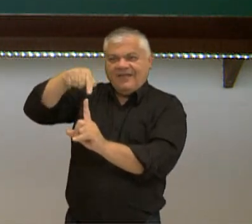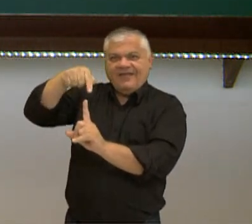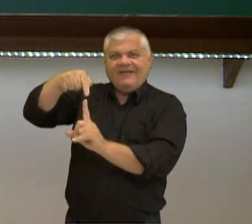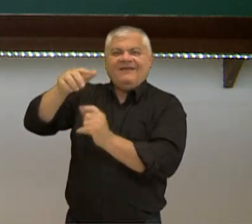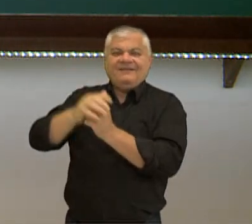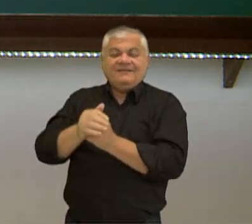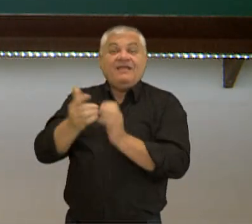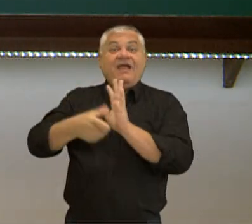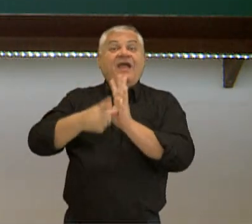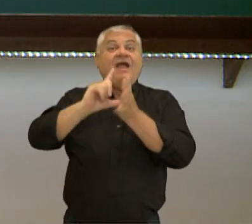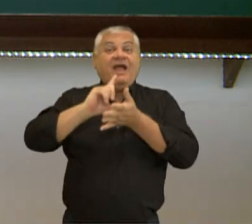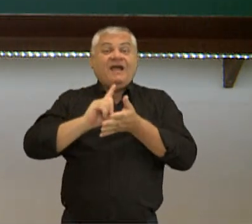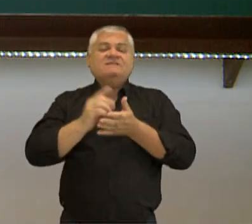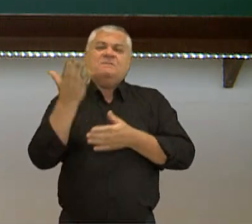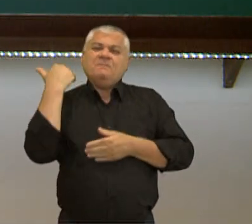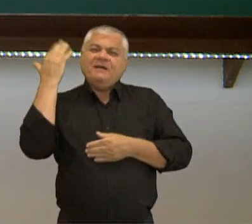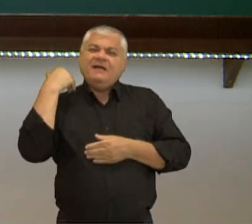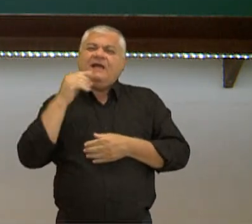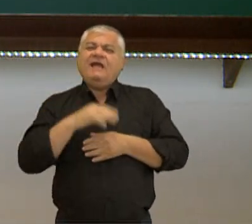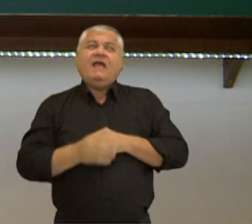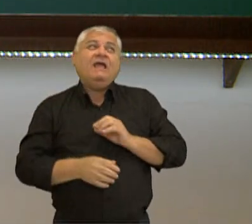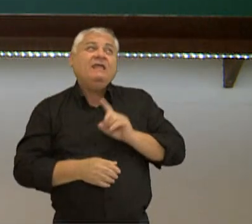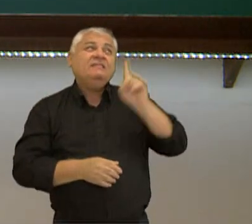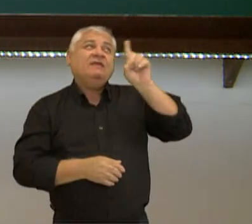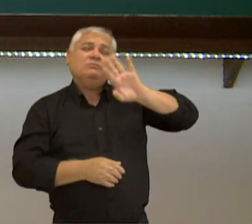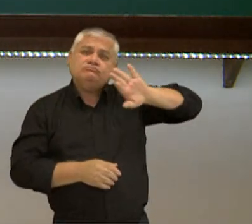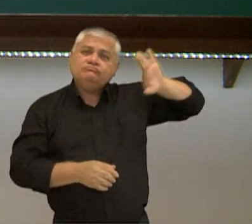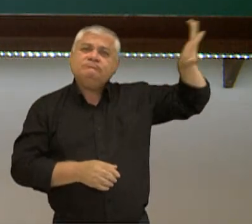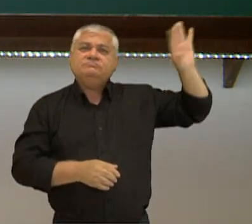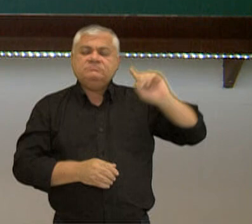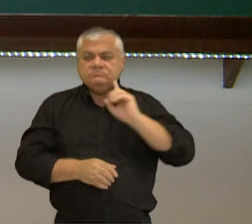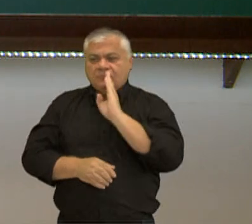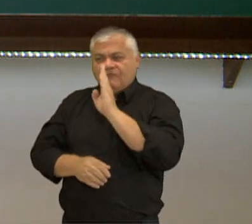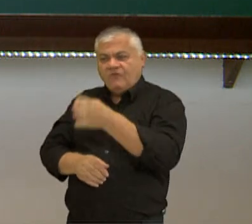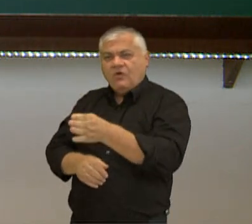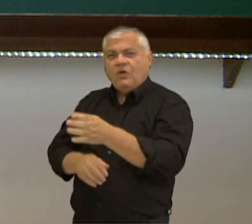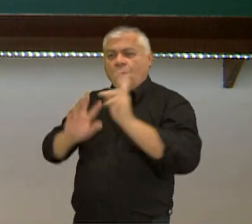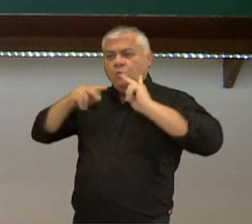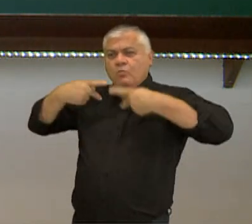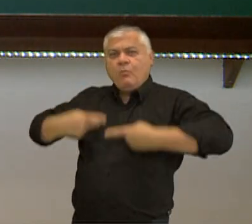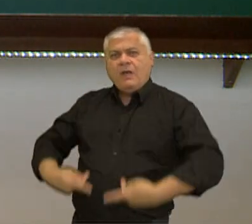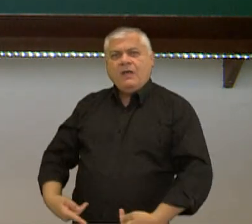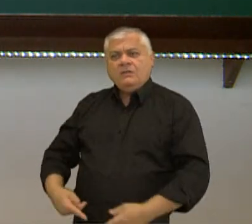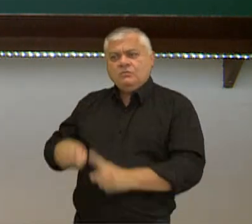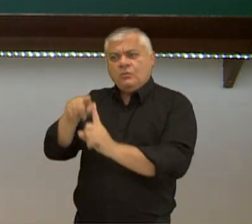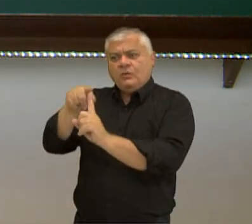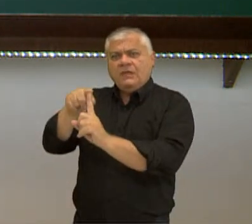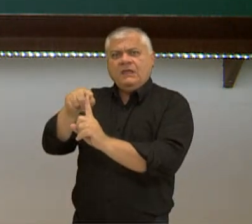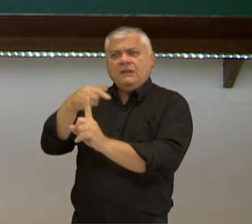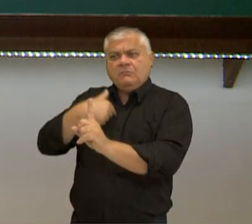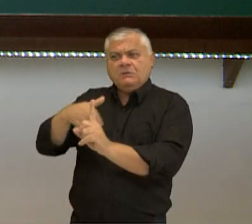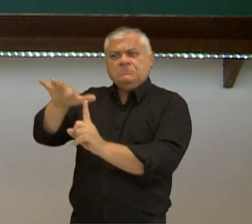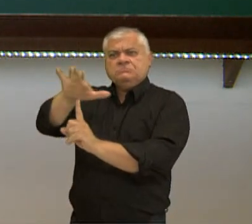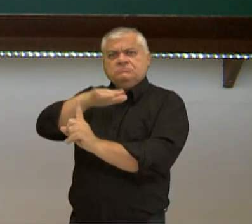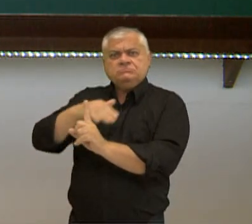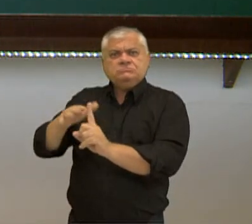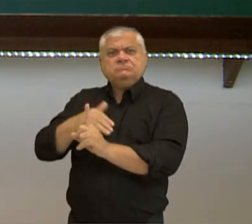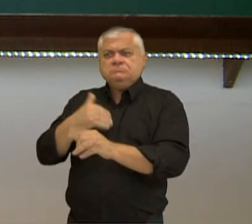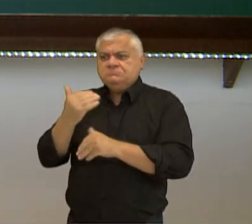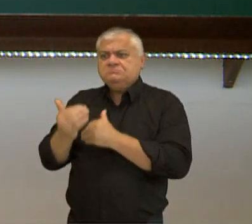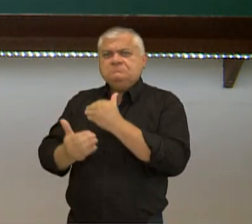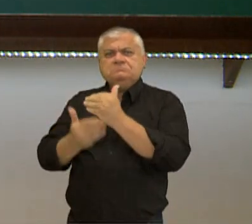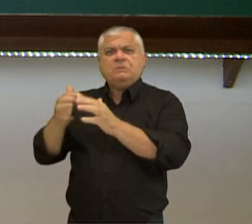antiteocêntrica, né, mas o antro, o homem, a cultura, a capacidade do ser humano como centro, né, ganhando essa força, do